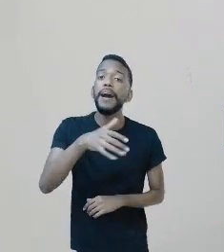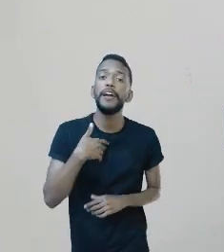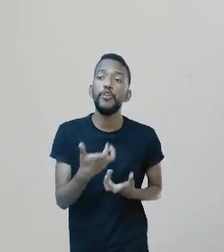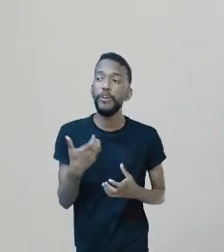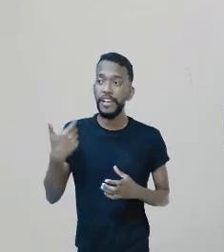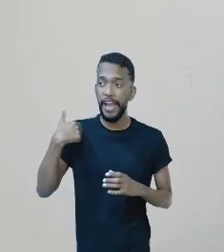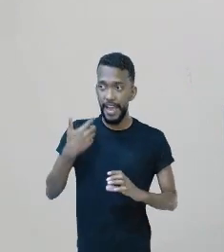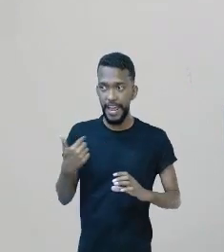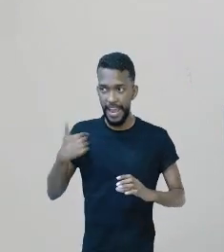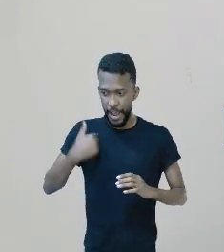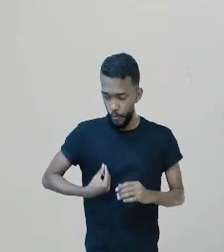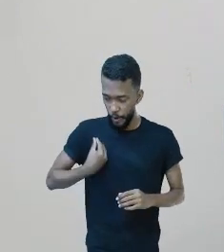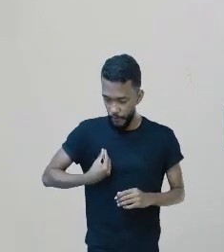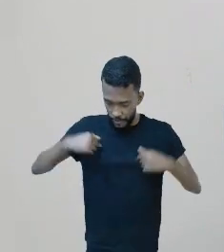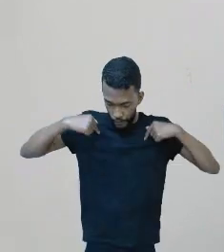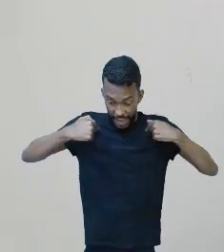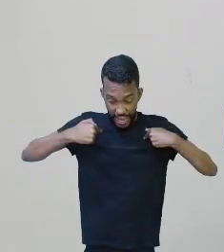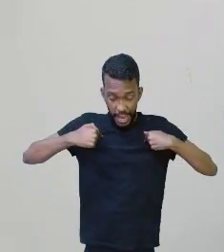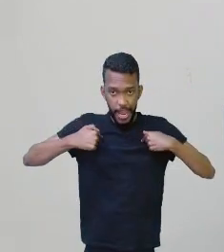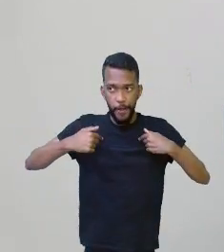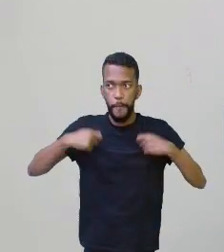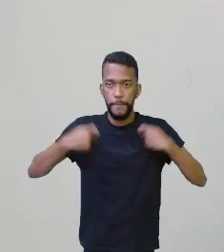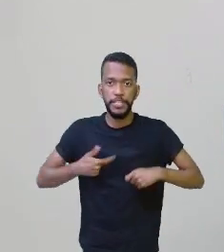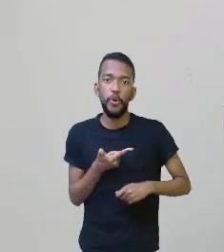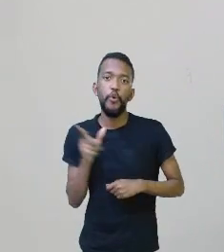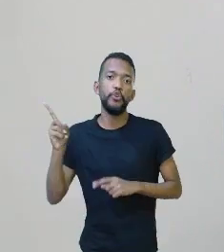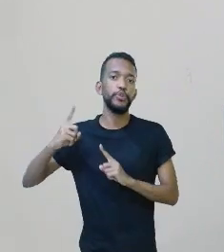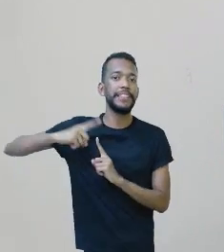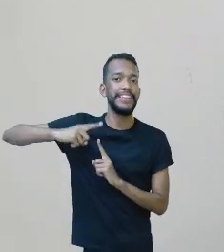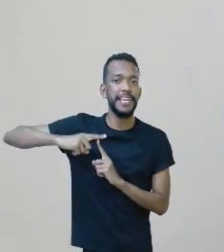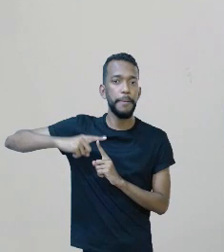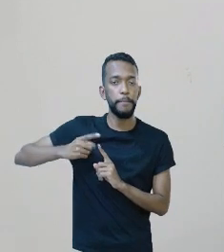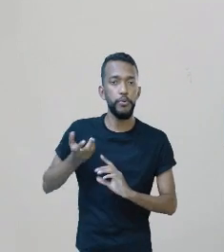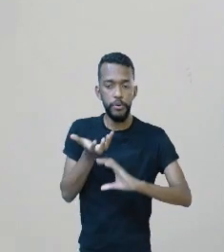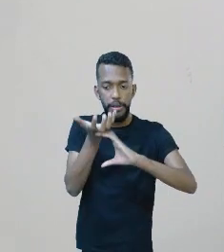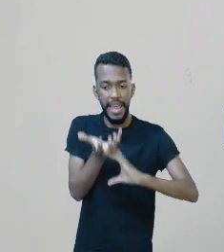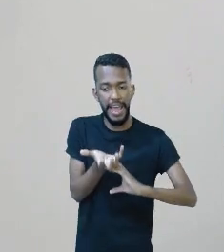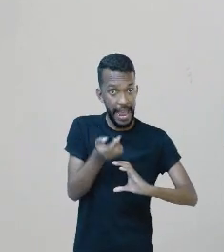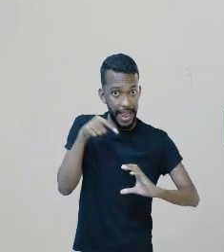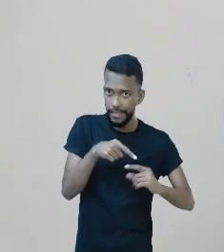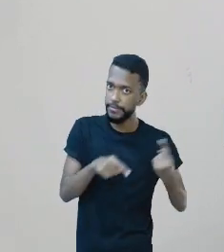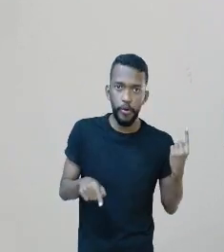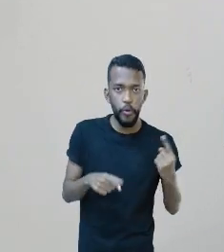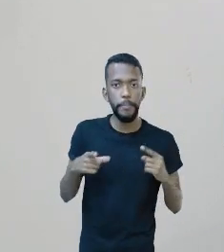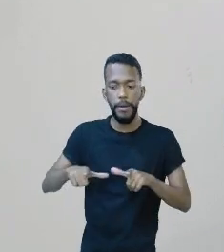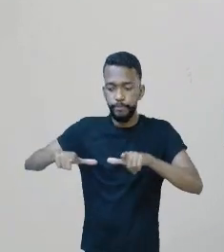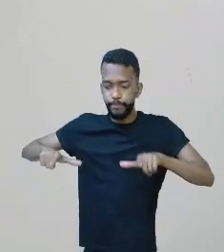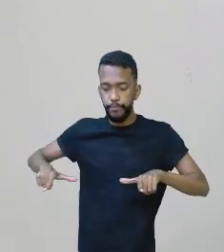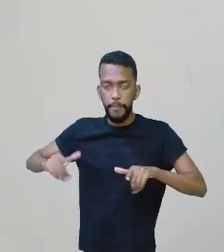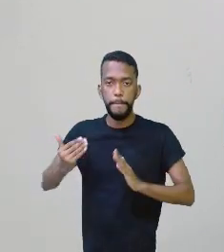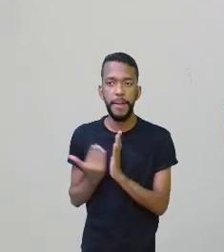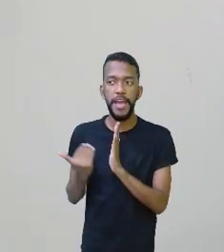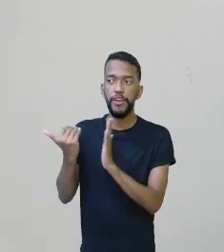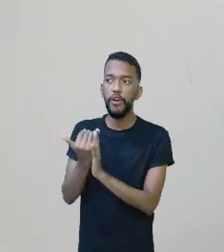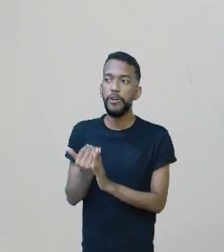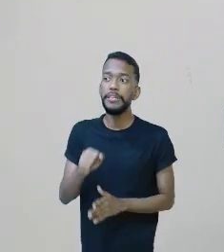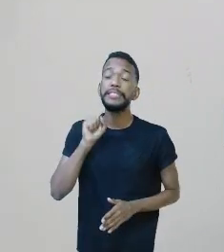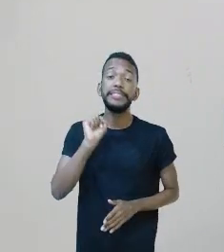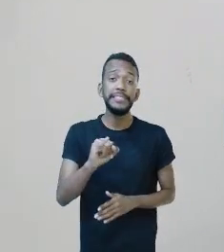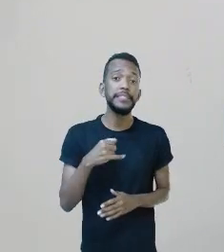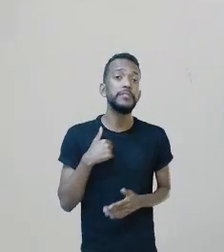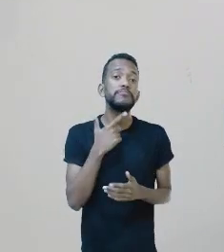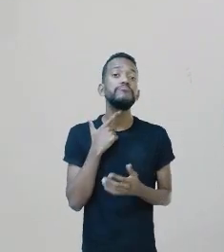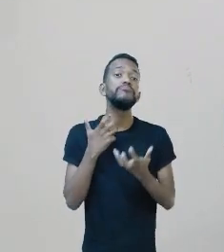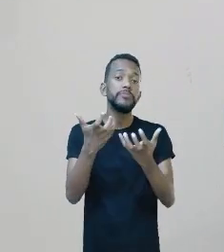pesar aqui, ao vivo, eu teria que ter outro tipo de balança, uma balança maior. E para